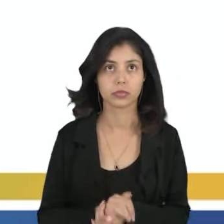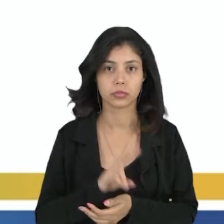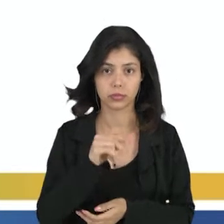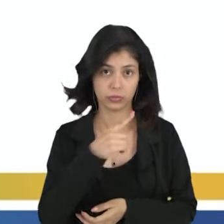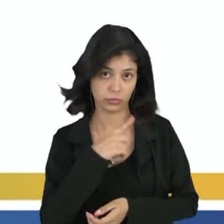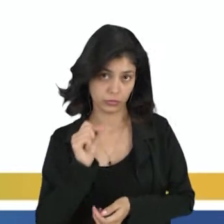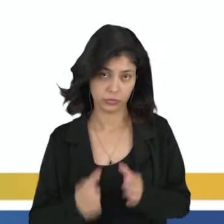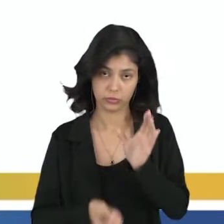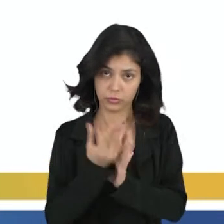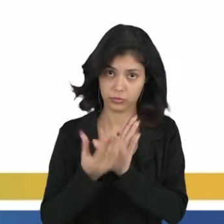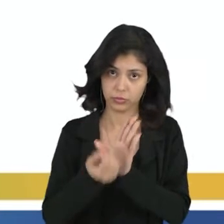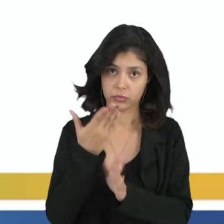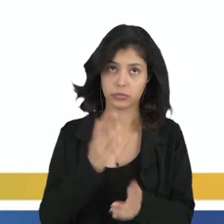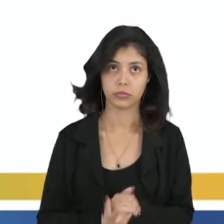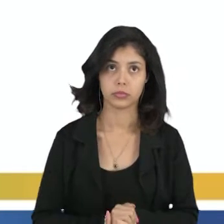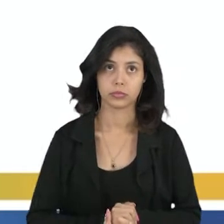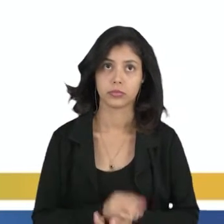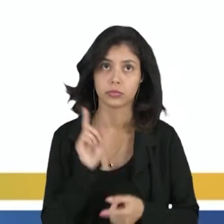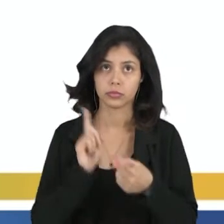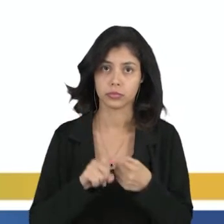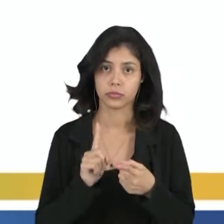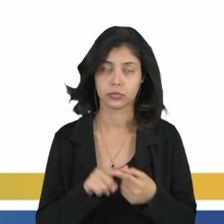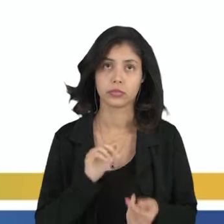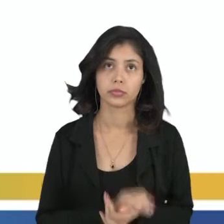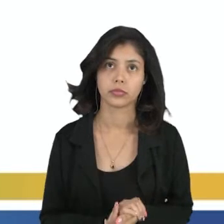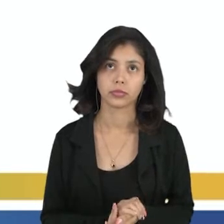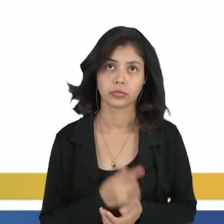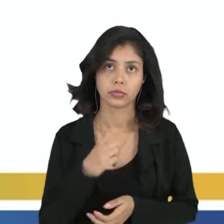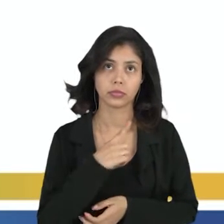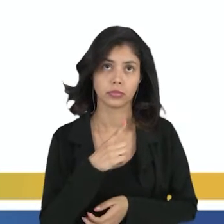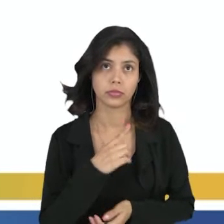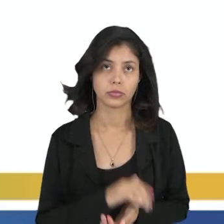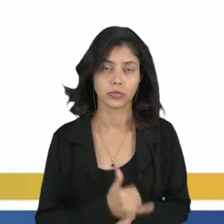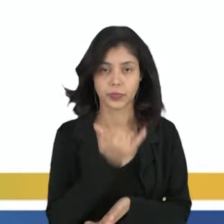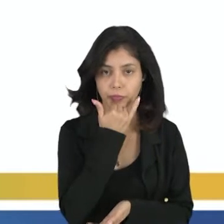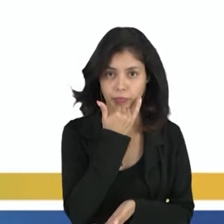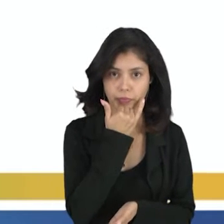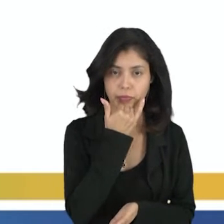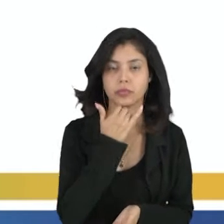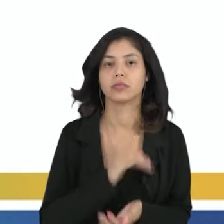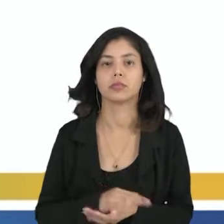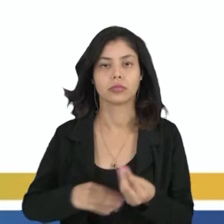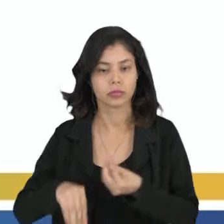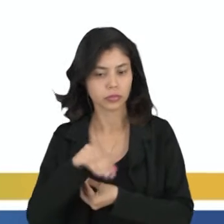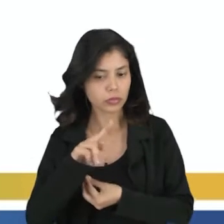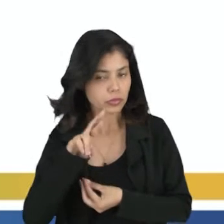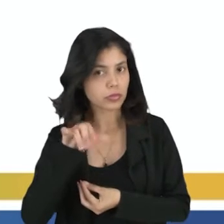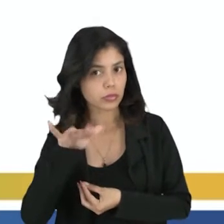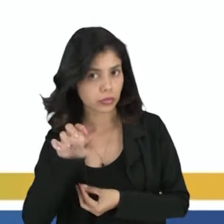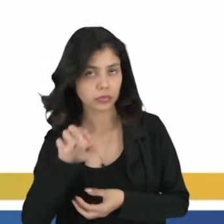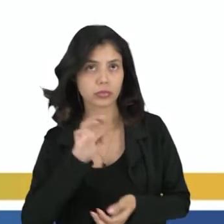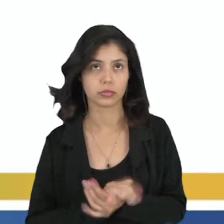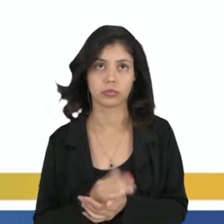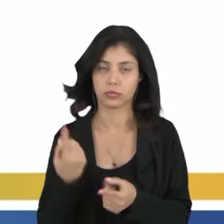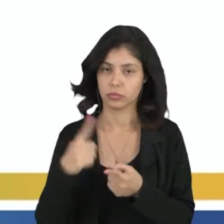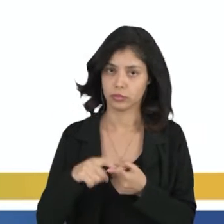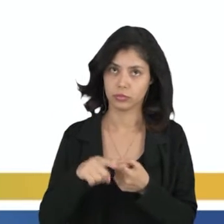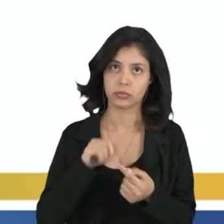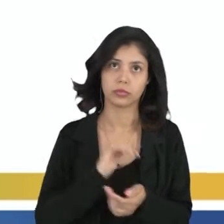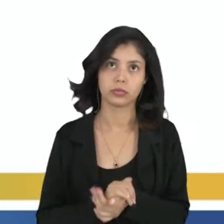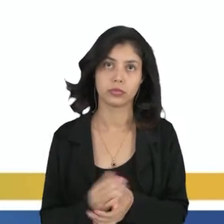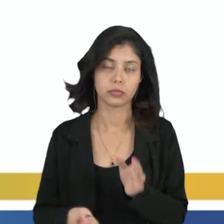teremos produto, primeiro membro, e teremos, reagentes no primeiro membro